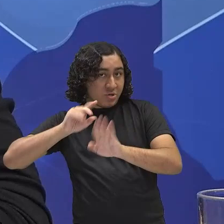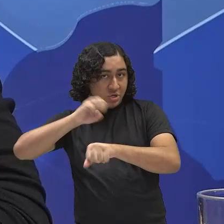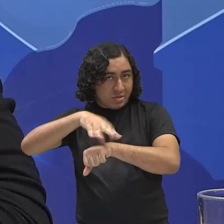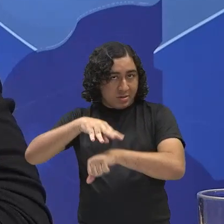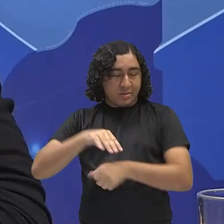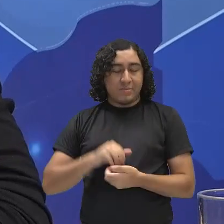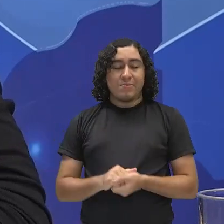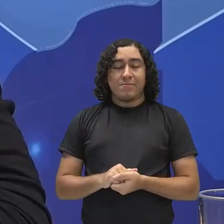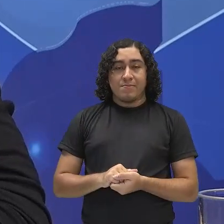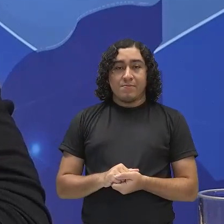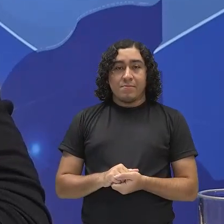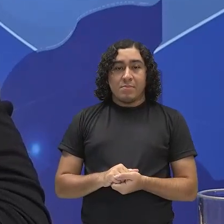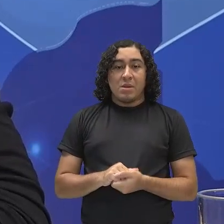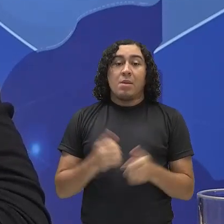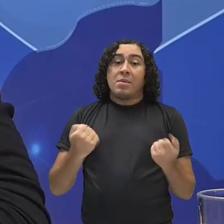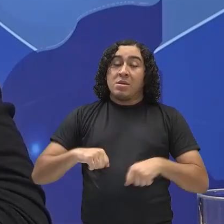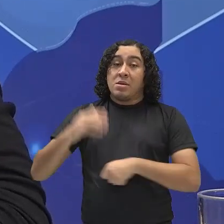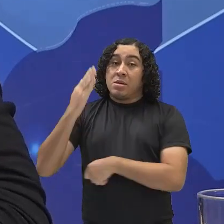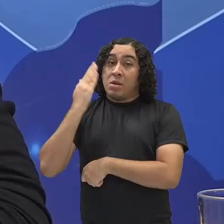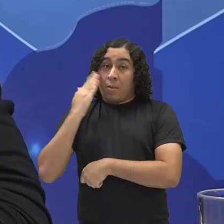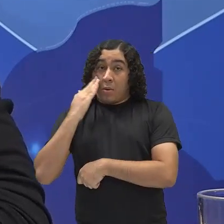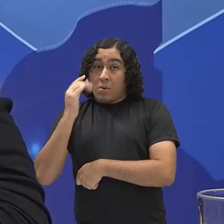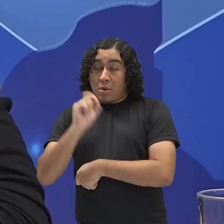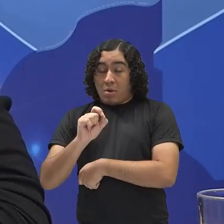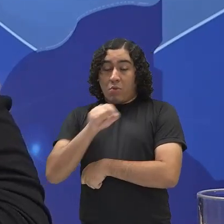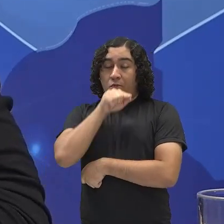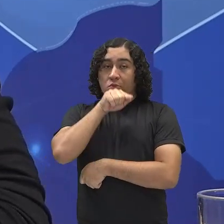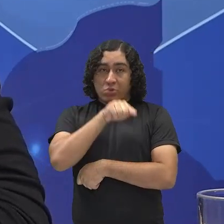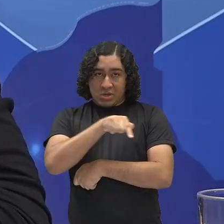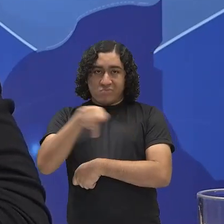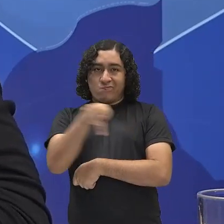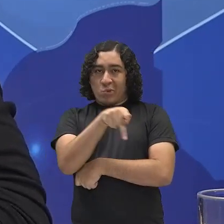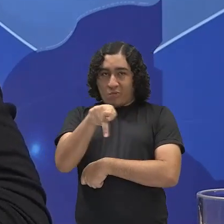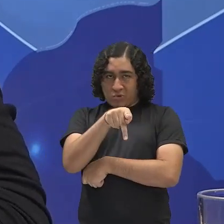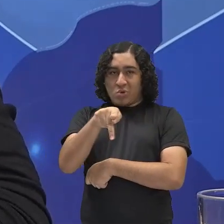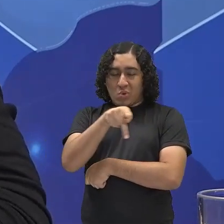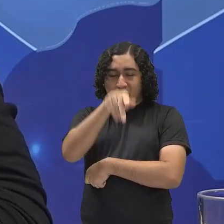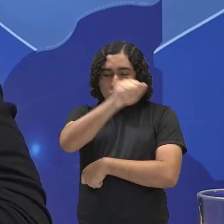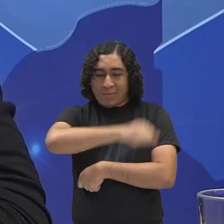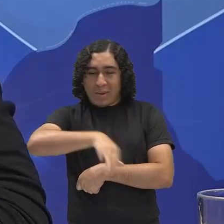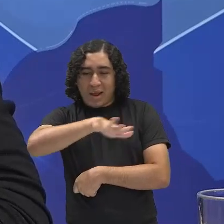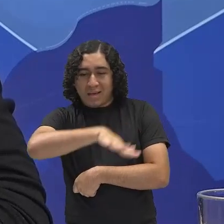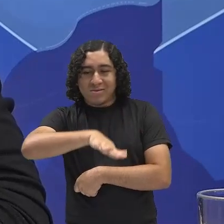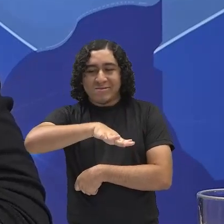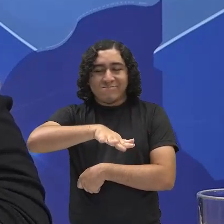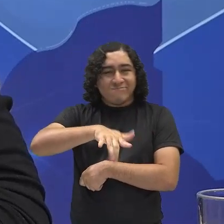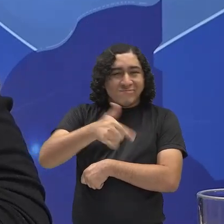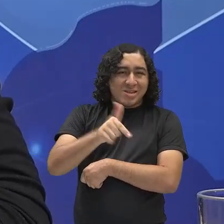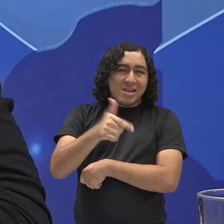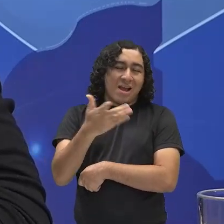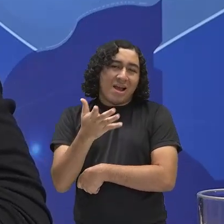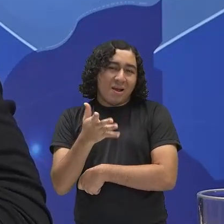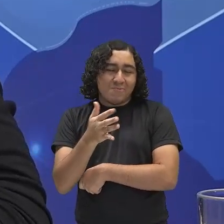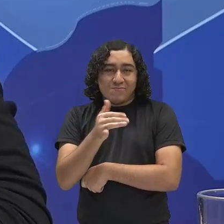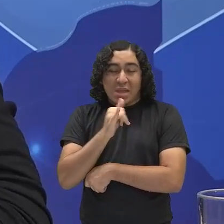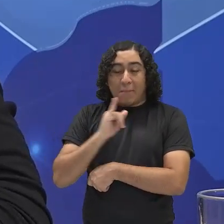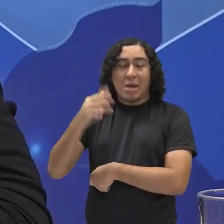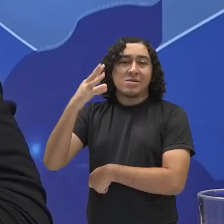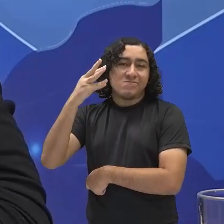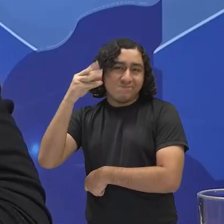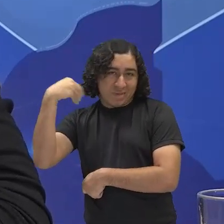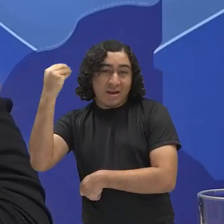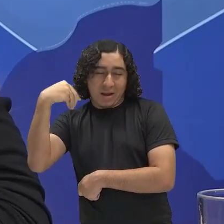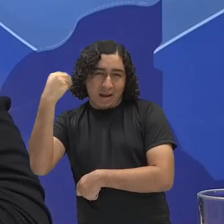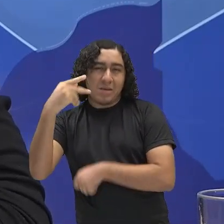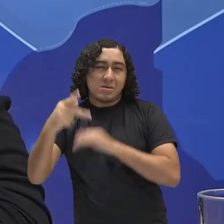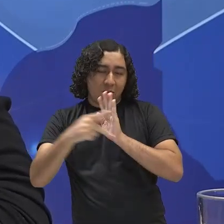tem consciência, né, que muitos professores que estão nas localidades, eles não têm muitas vezes familiaridade ou não têm muito ali